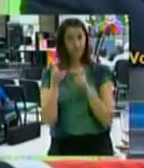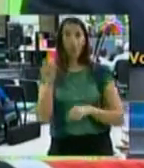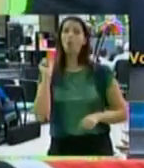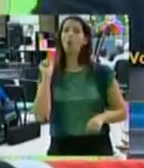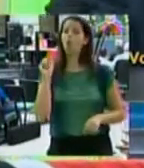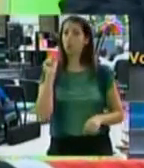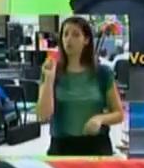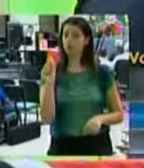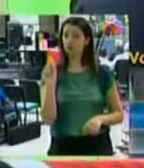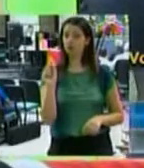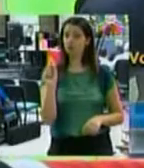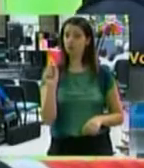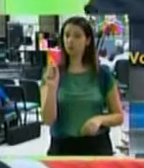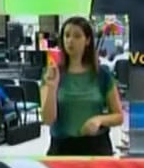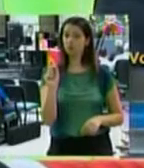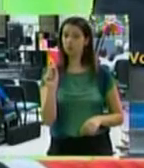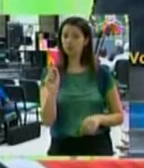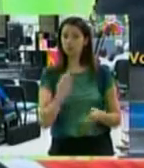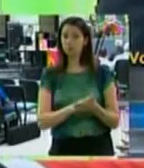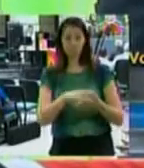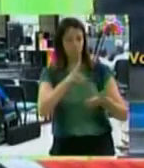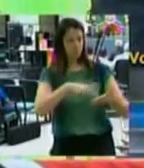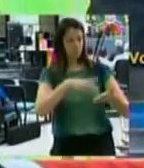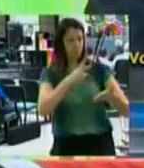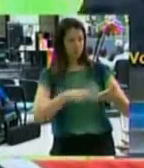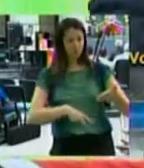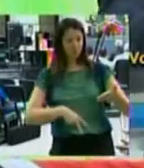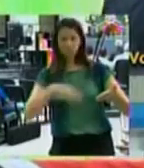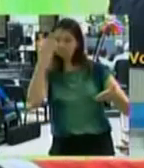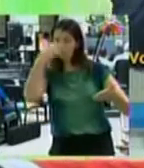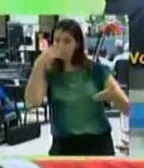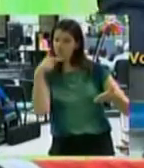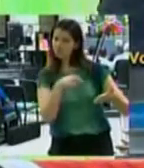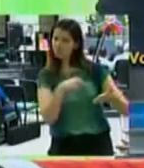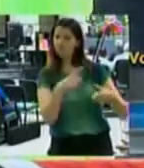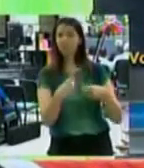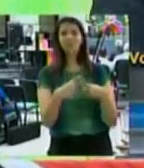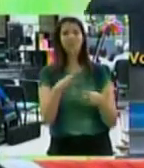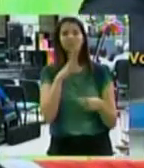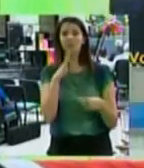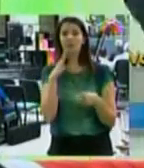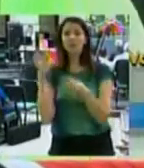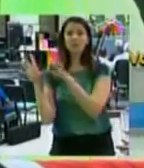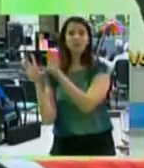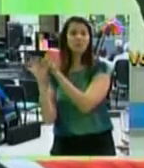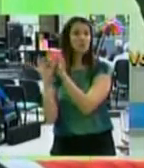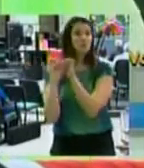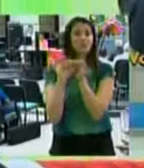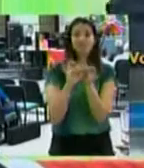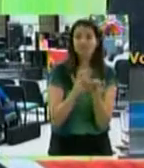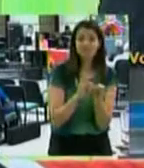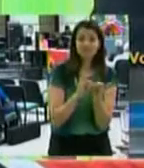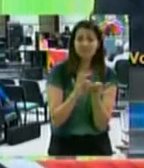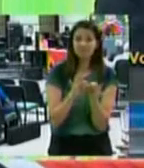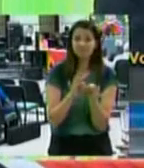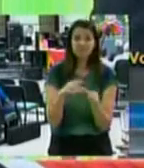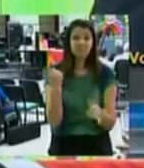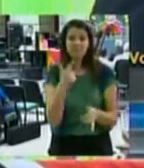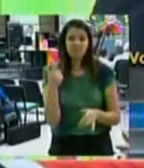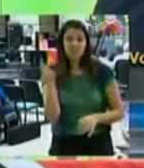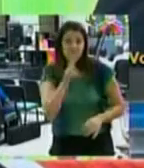parece vago. Passa batido na leitura de alguns. Quando a gente não conhece o contexto, isso não parece ter muito